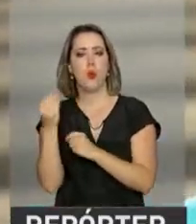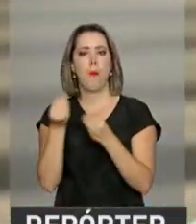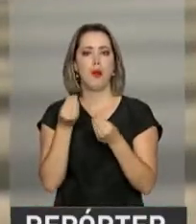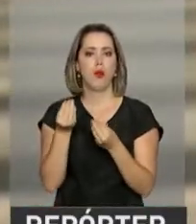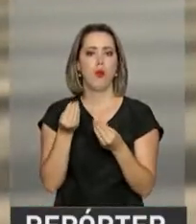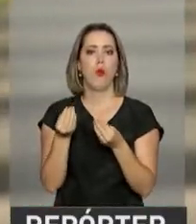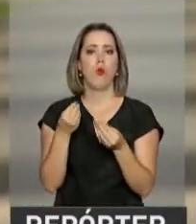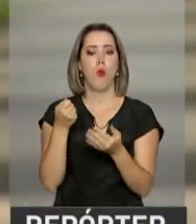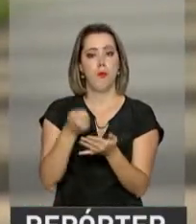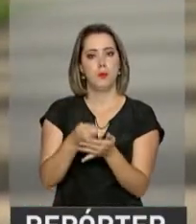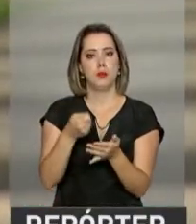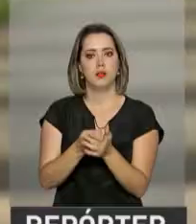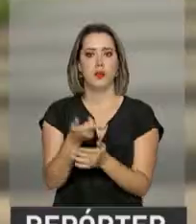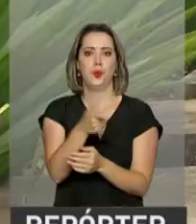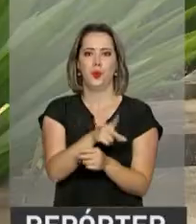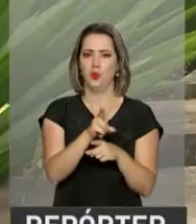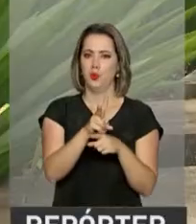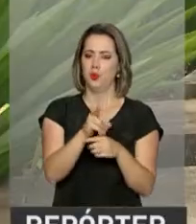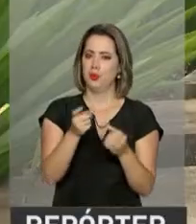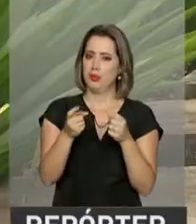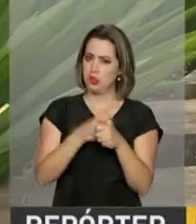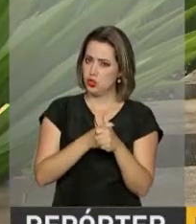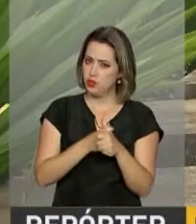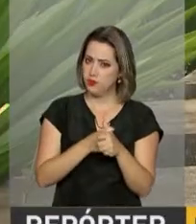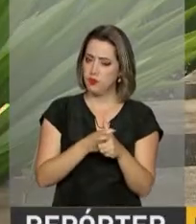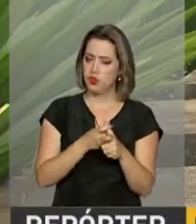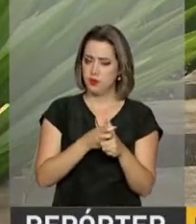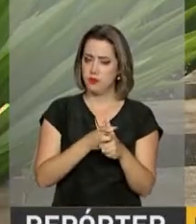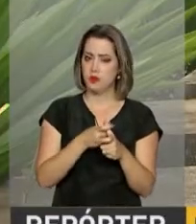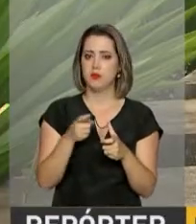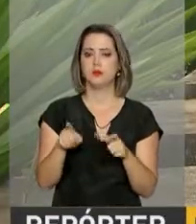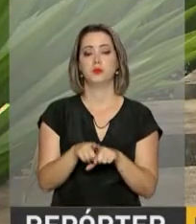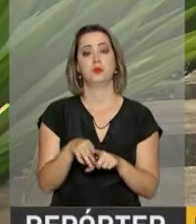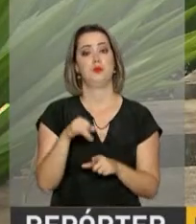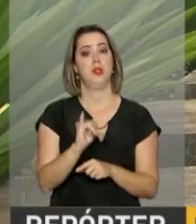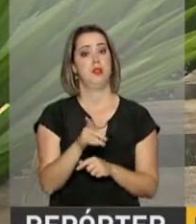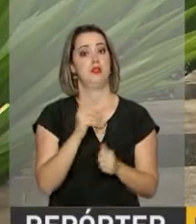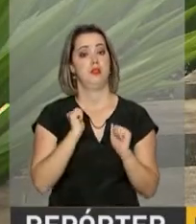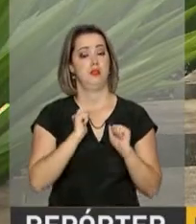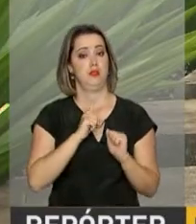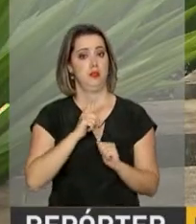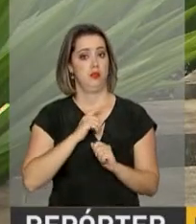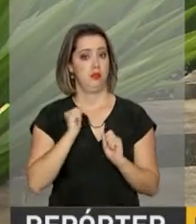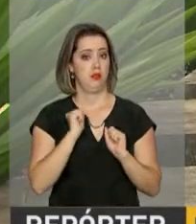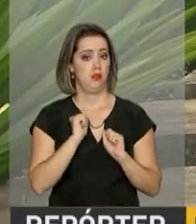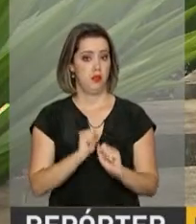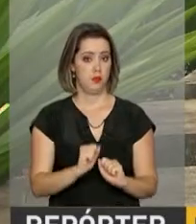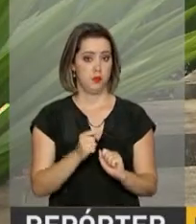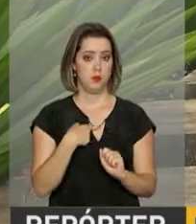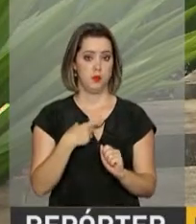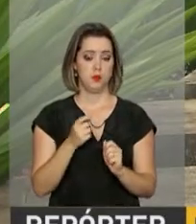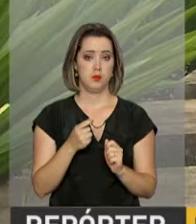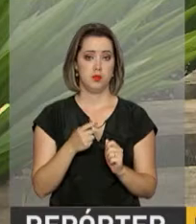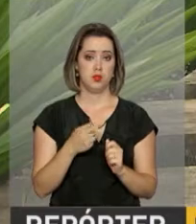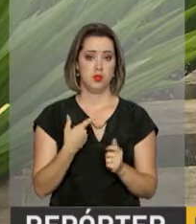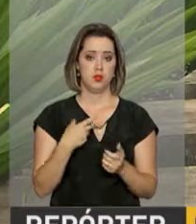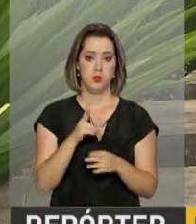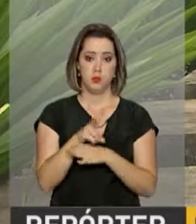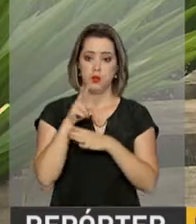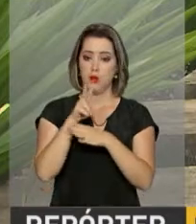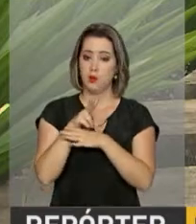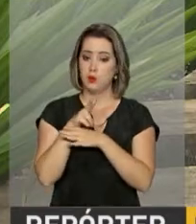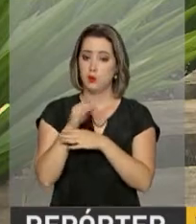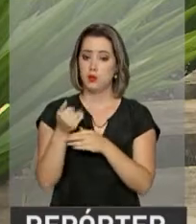fatura para não entrar em outra dívida. Se ele tiver a possibilidade de obter crédito consignado junto